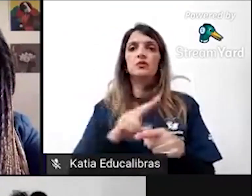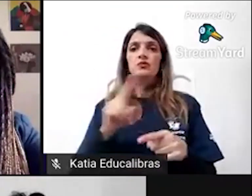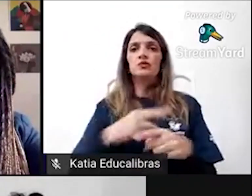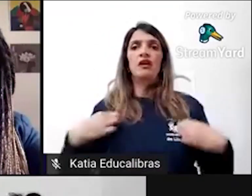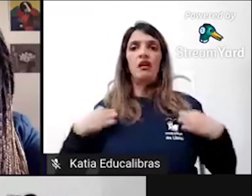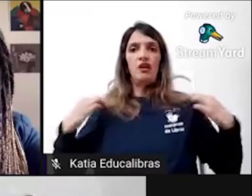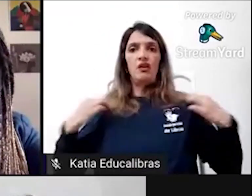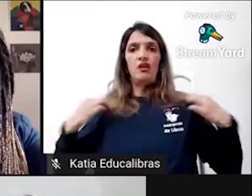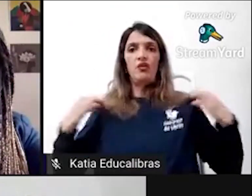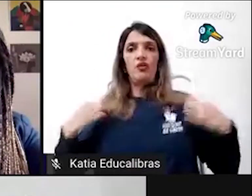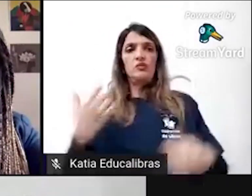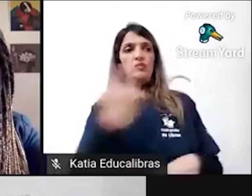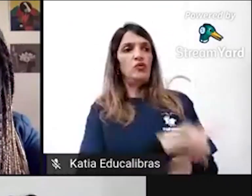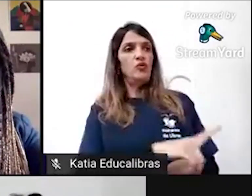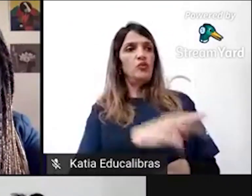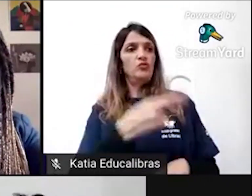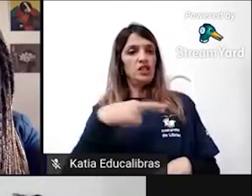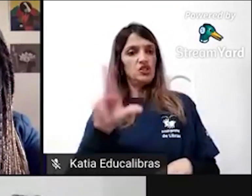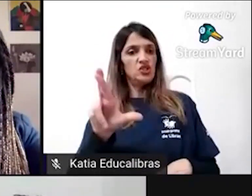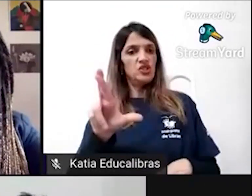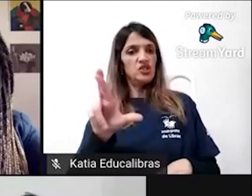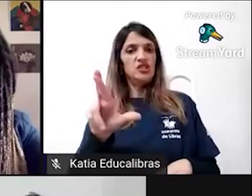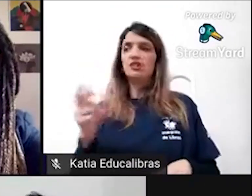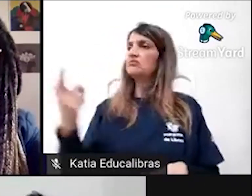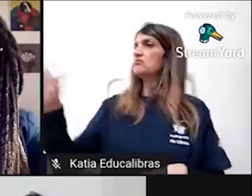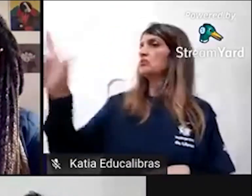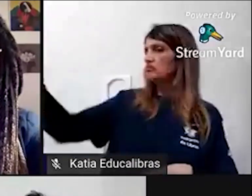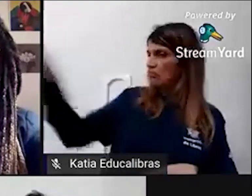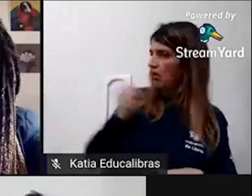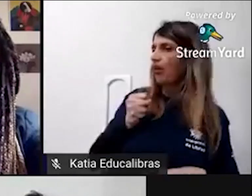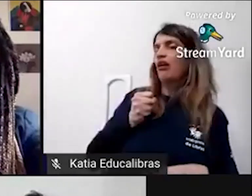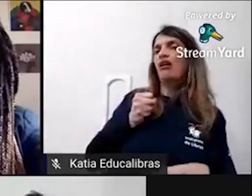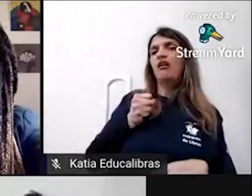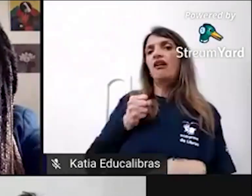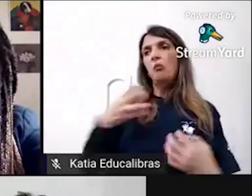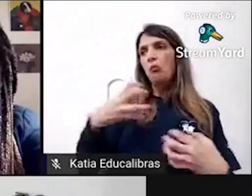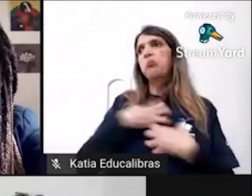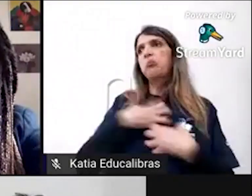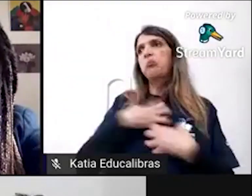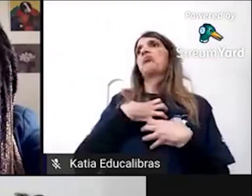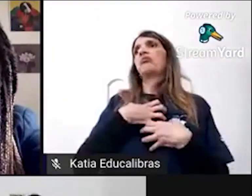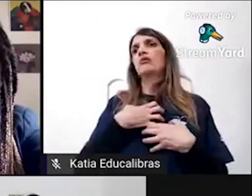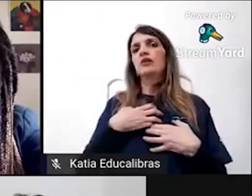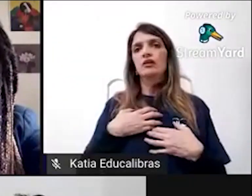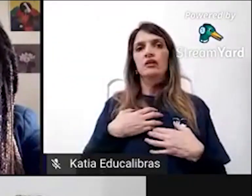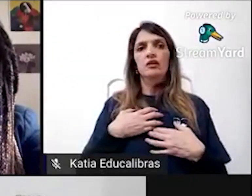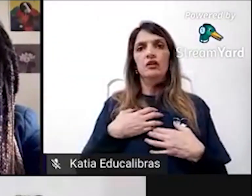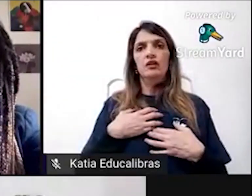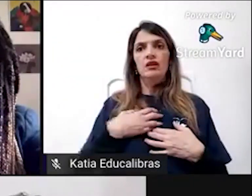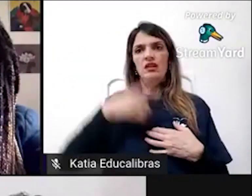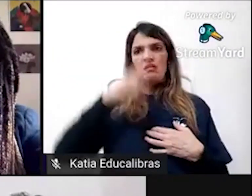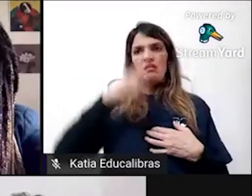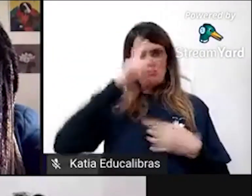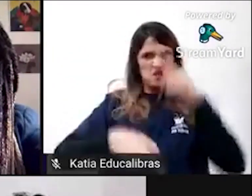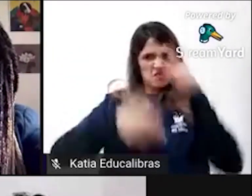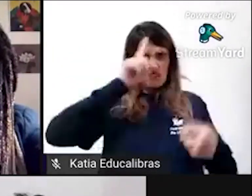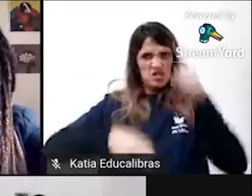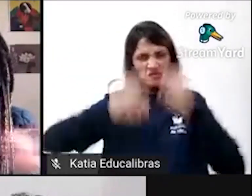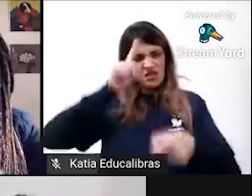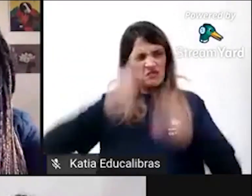a religião do outro, temos que ser aquilo que o outro quer. E mesmo assim, a gente